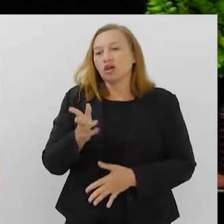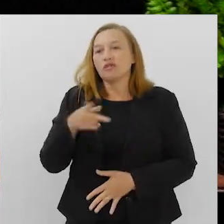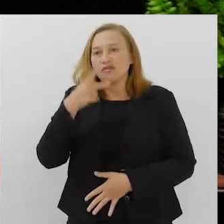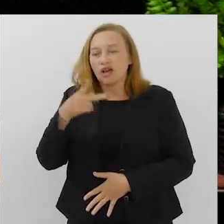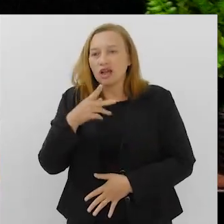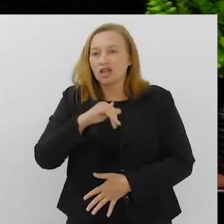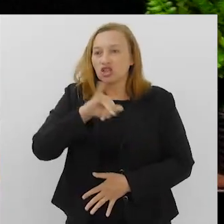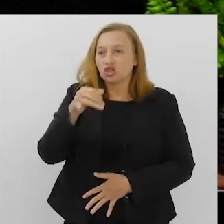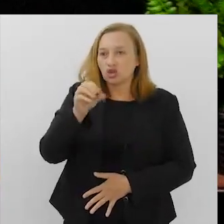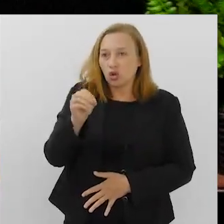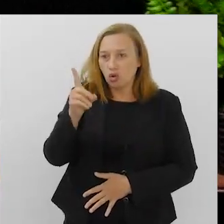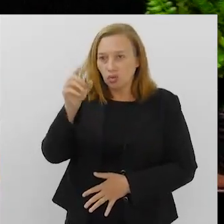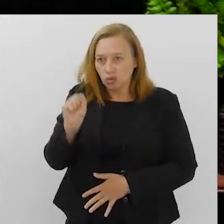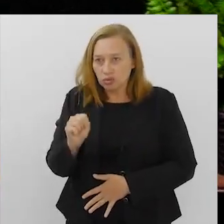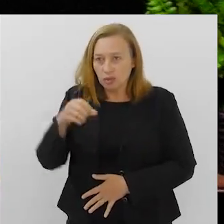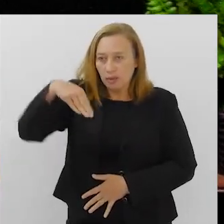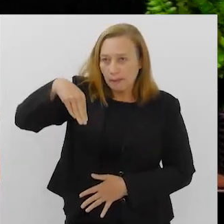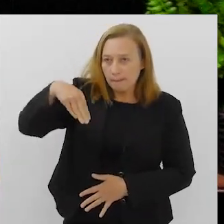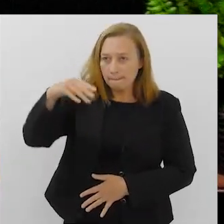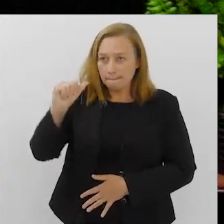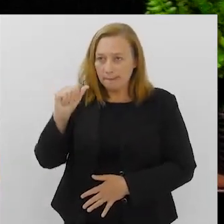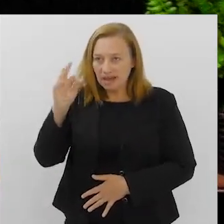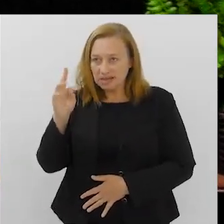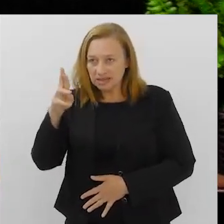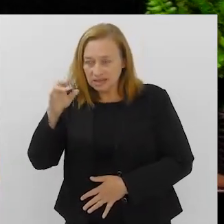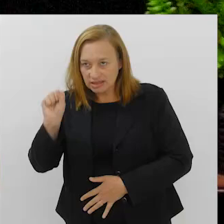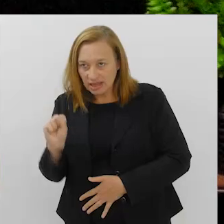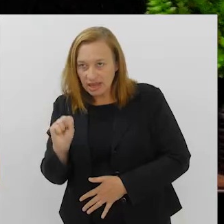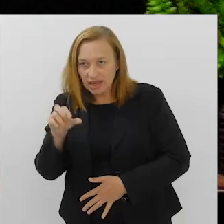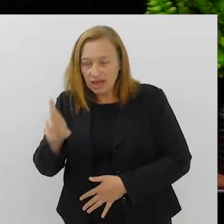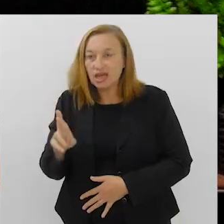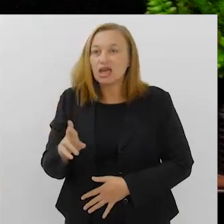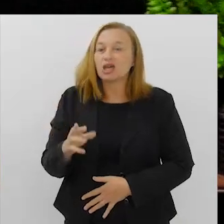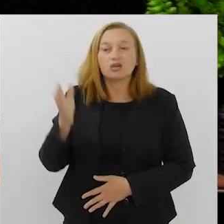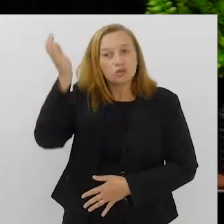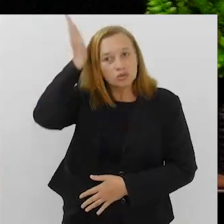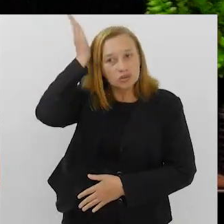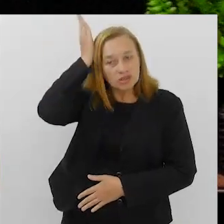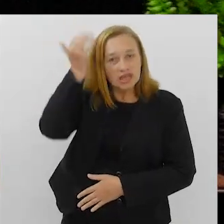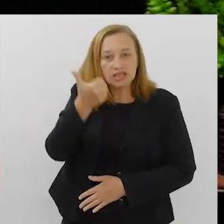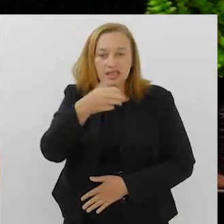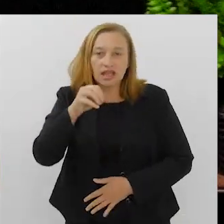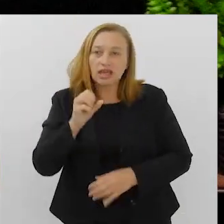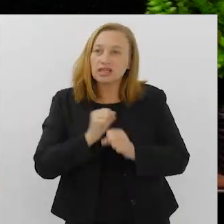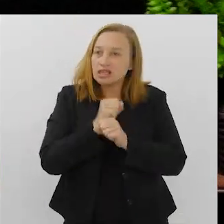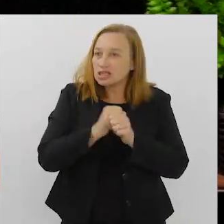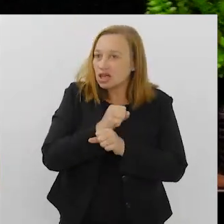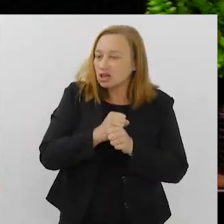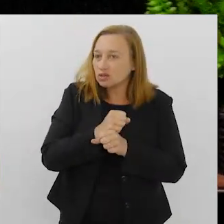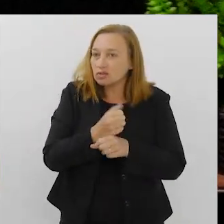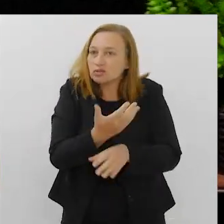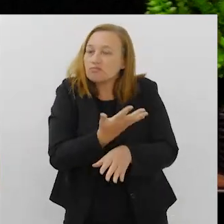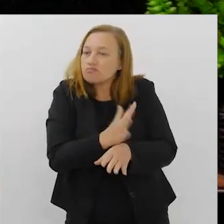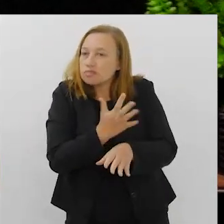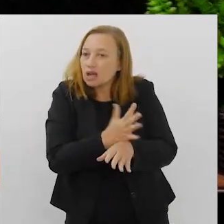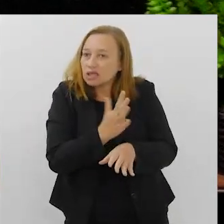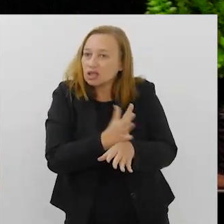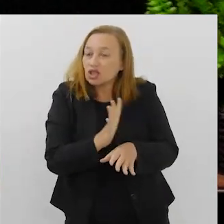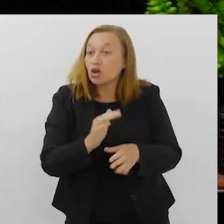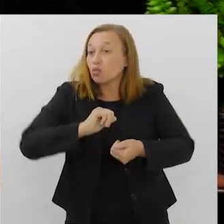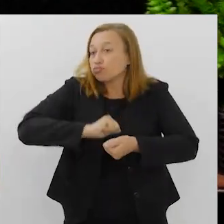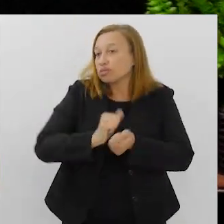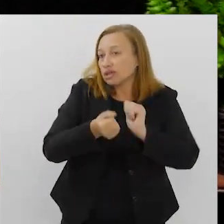te falei, é uma prática que a gente já desenvolve há 10 anos no SESC, esse ano está completando 10 anos, e são